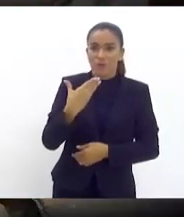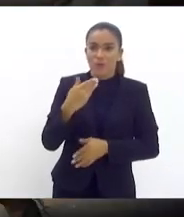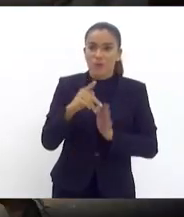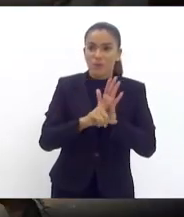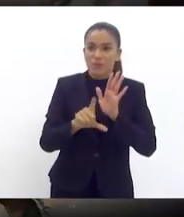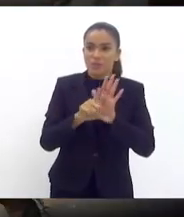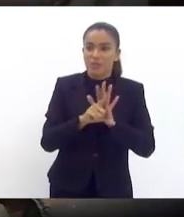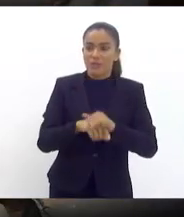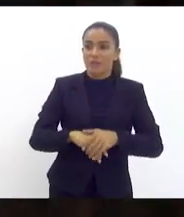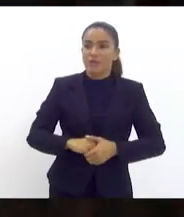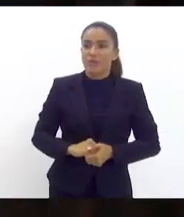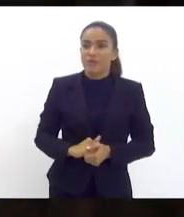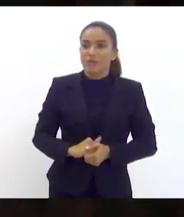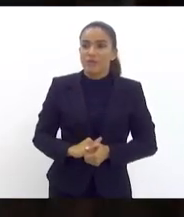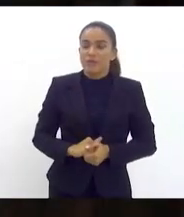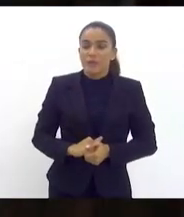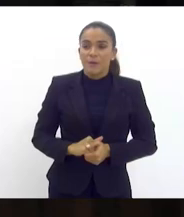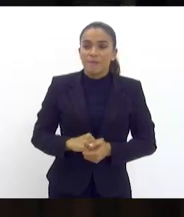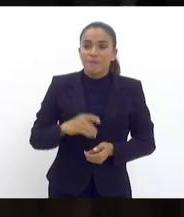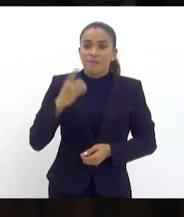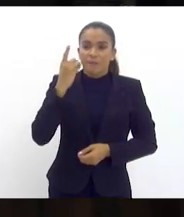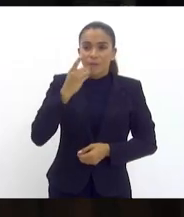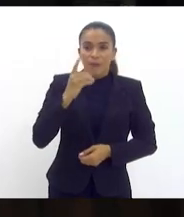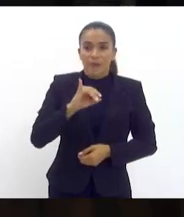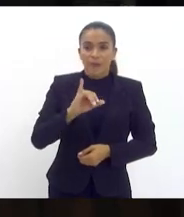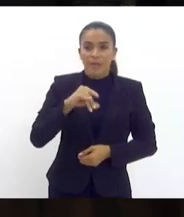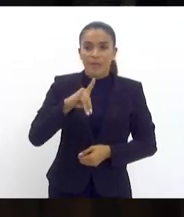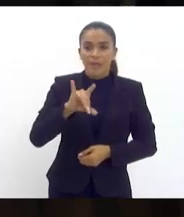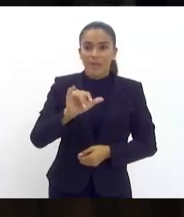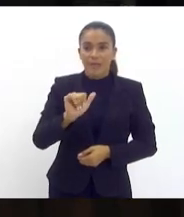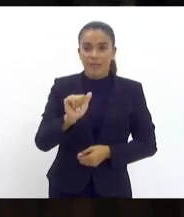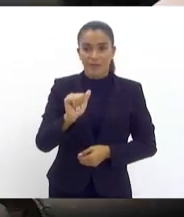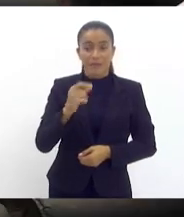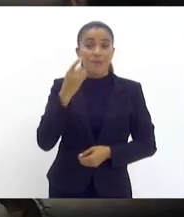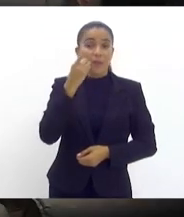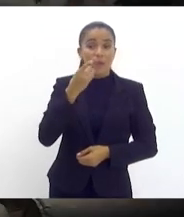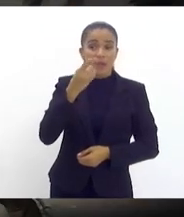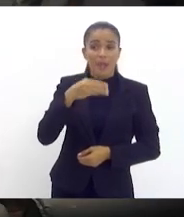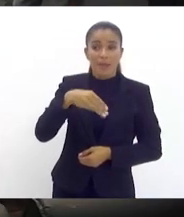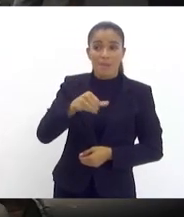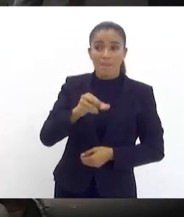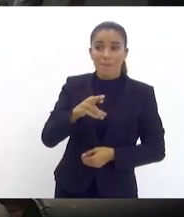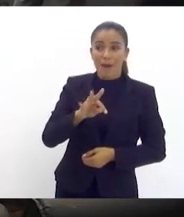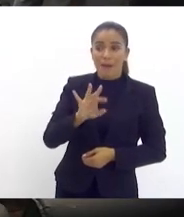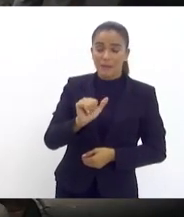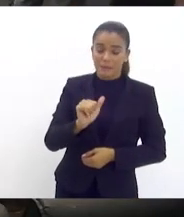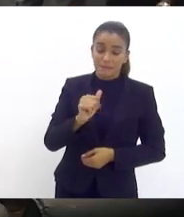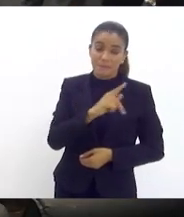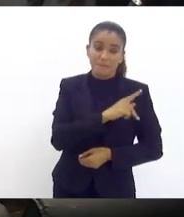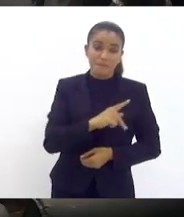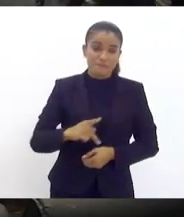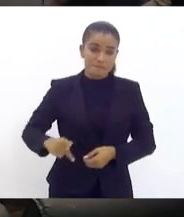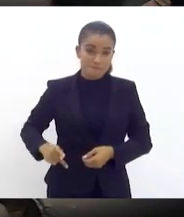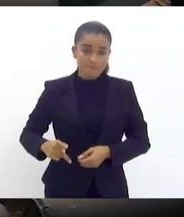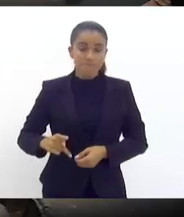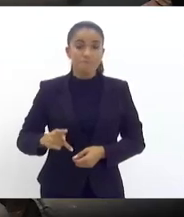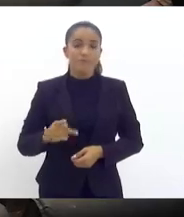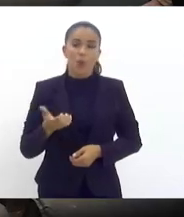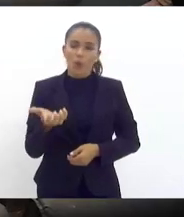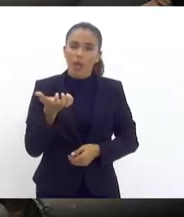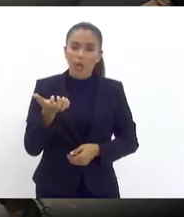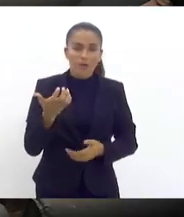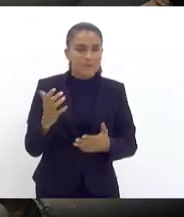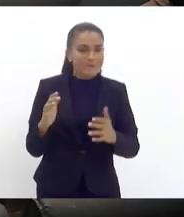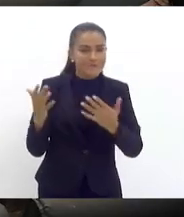presidente. Obrigada, deputada Índia. Para discutir, deputada Marta Rocha, por favor. Presidente, eu quero aqui saudar